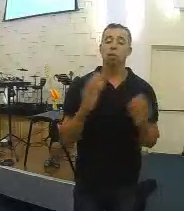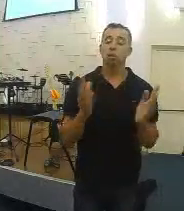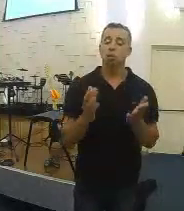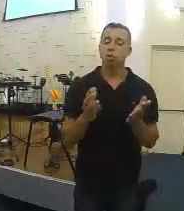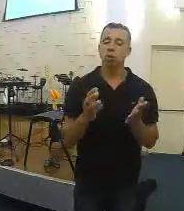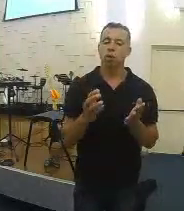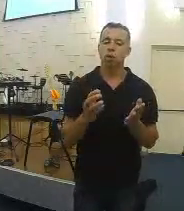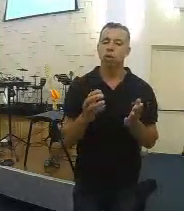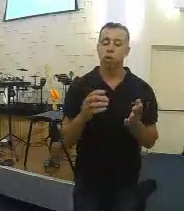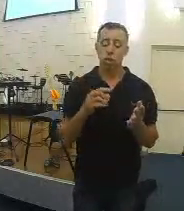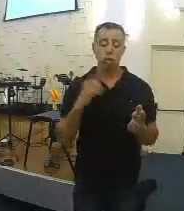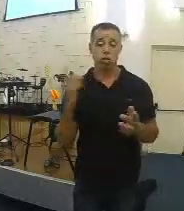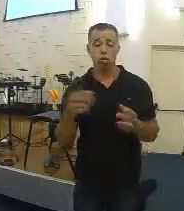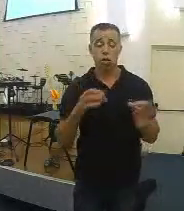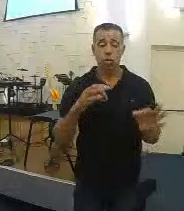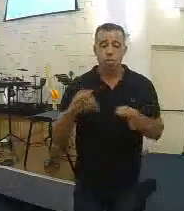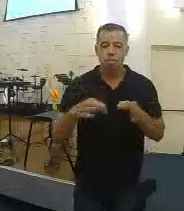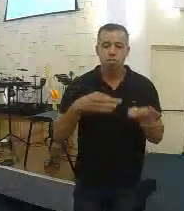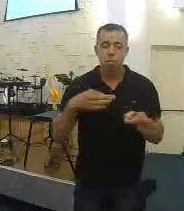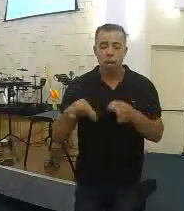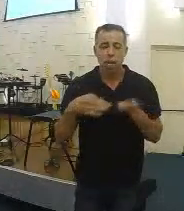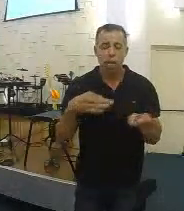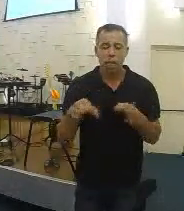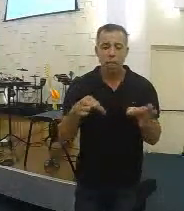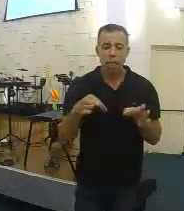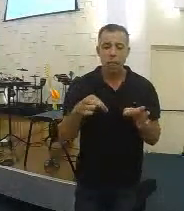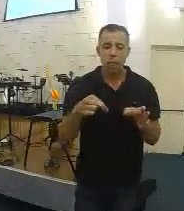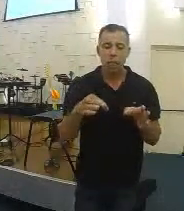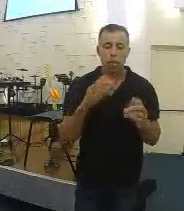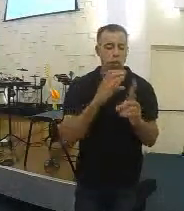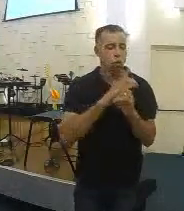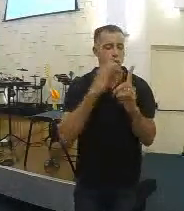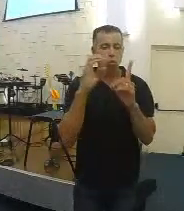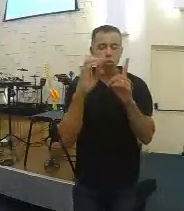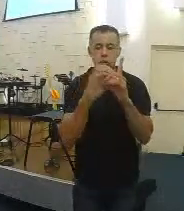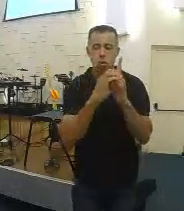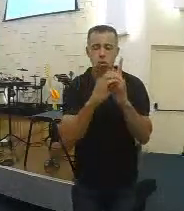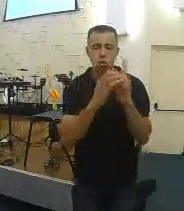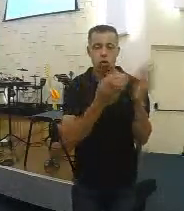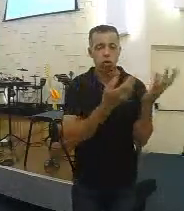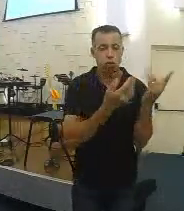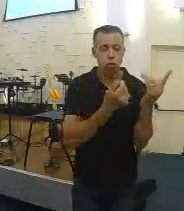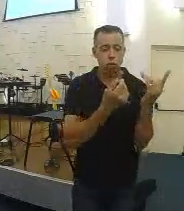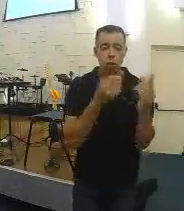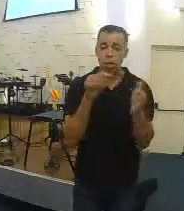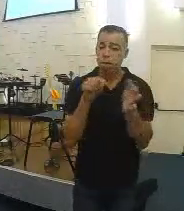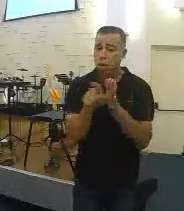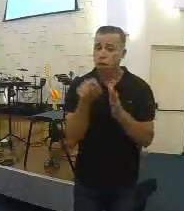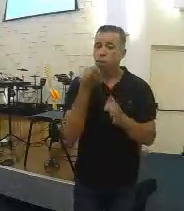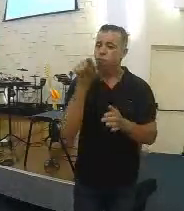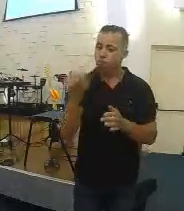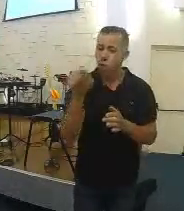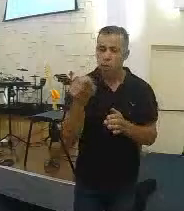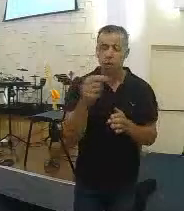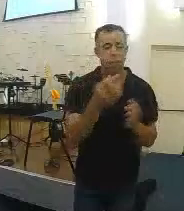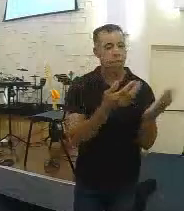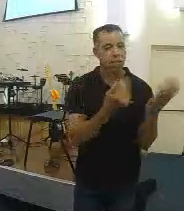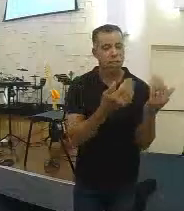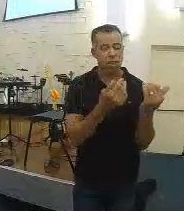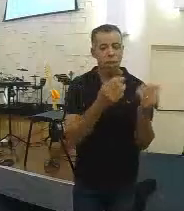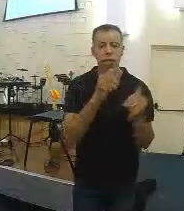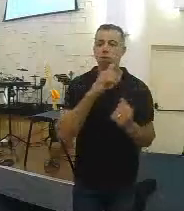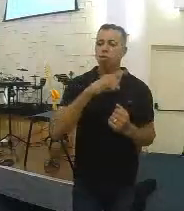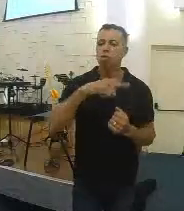inclusive em oração, para o encontro de juventude, eu quero perguntar a você que é jovem: para onde